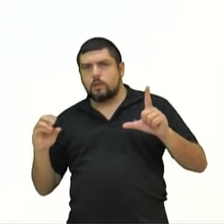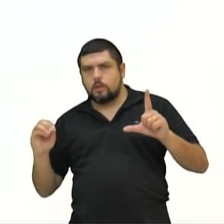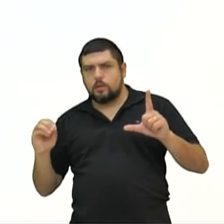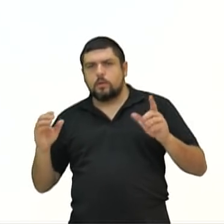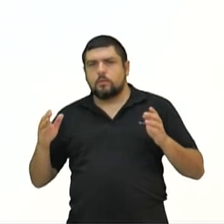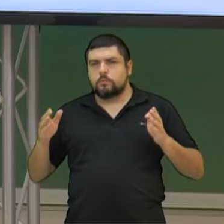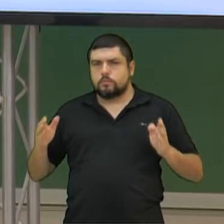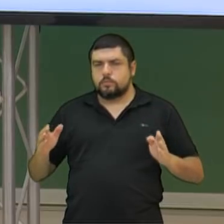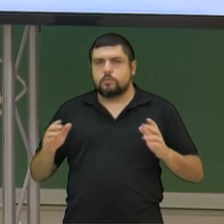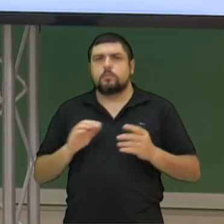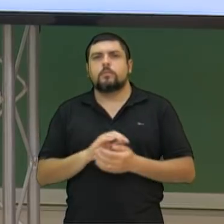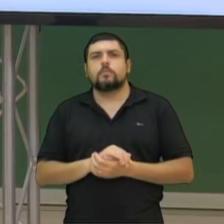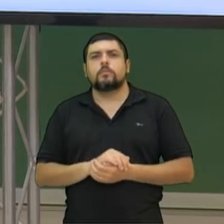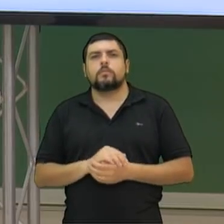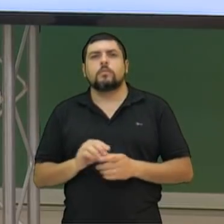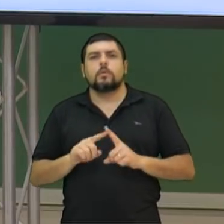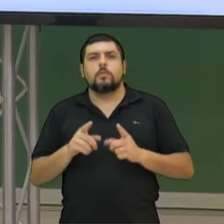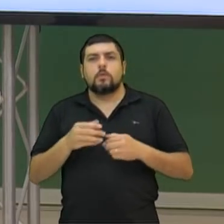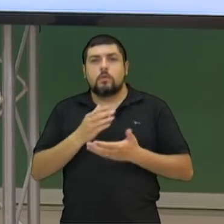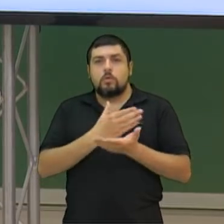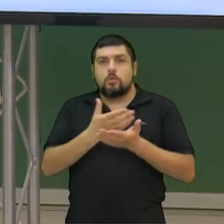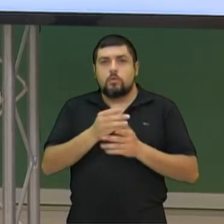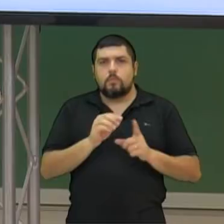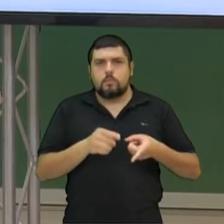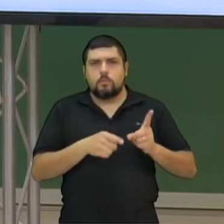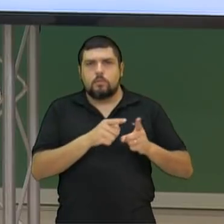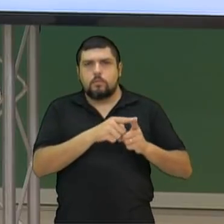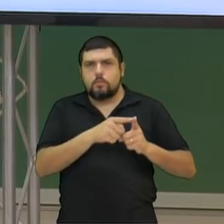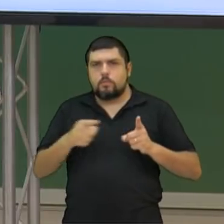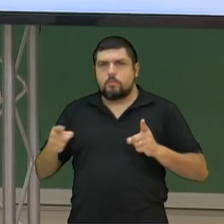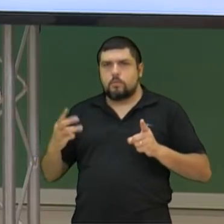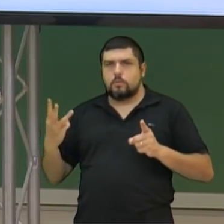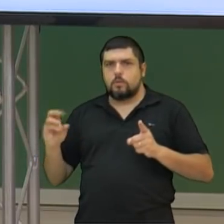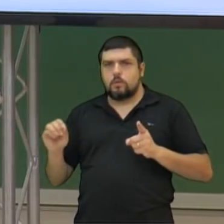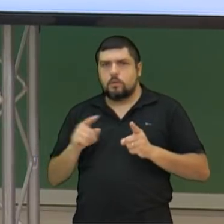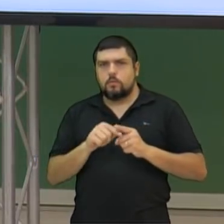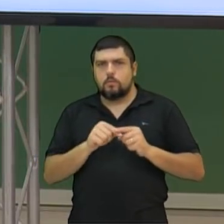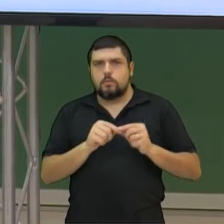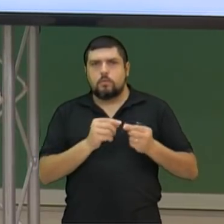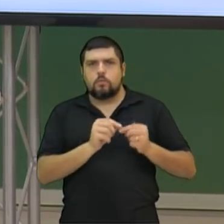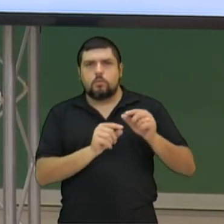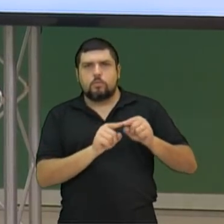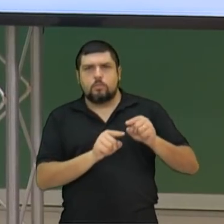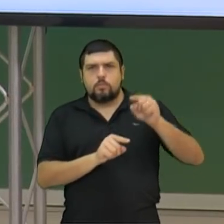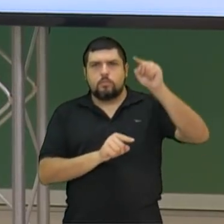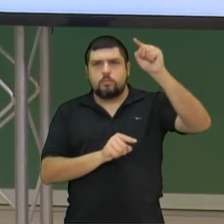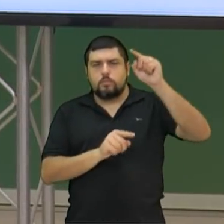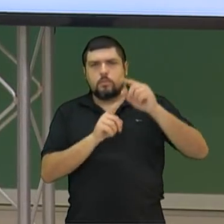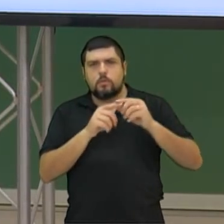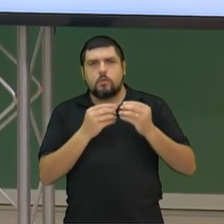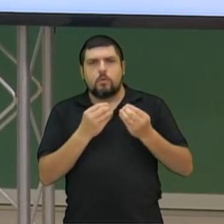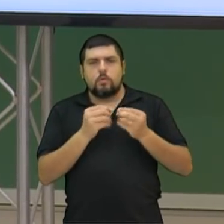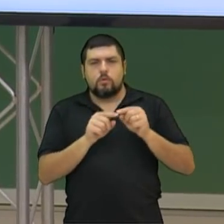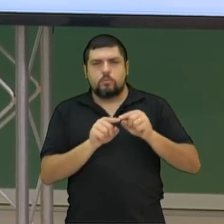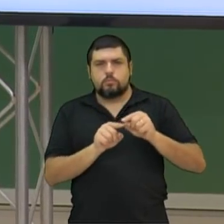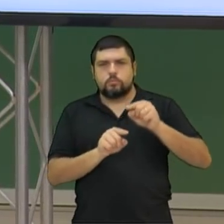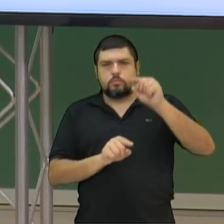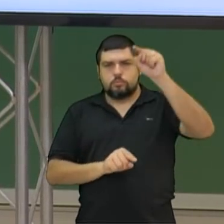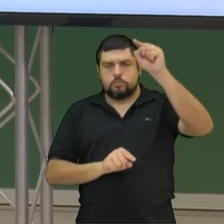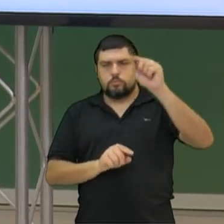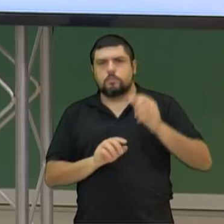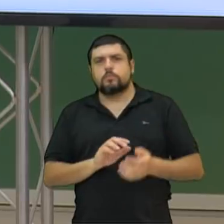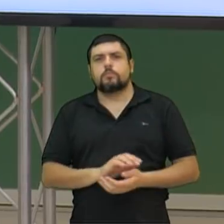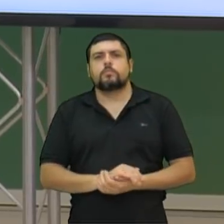os momentos, tá? Mas como começa no dia 1 e vai até o dia 30, a gente só faz esse pedacinho do gráfico aqui. É o gráfico da função.